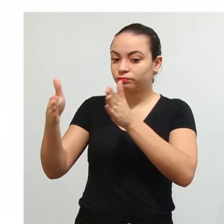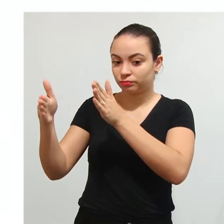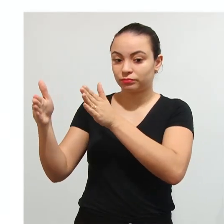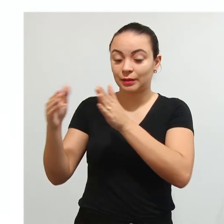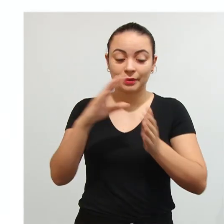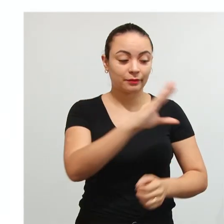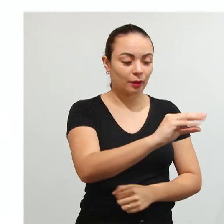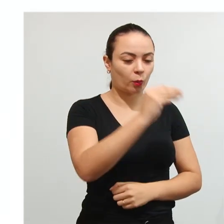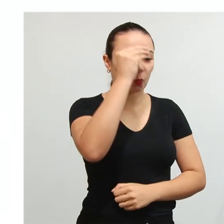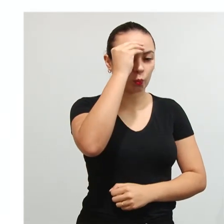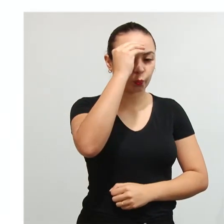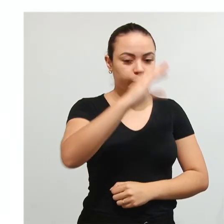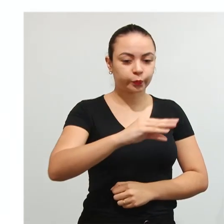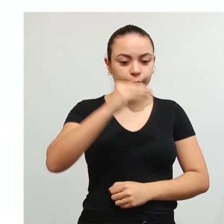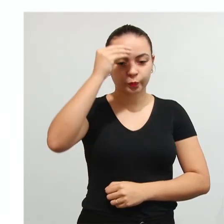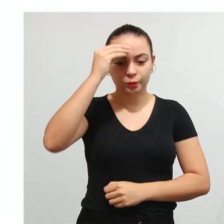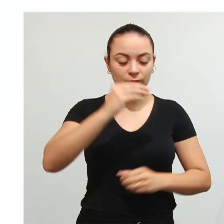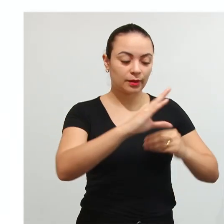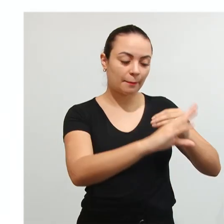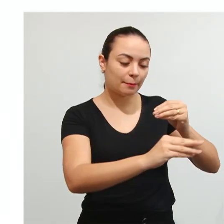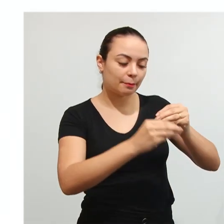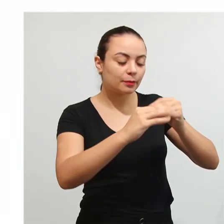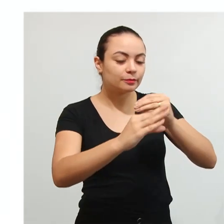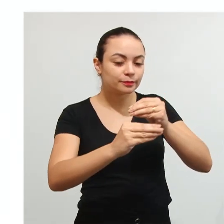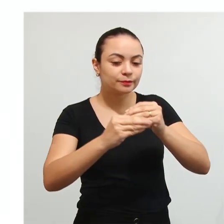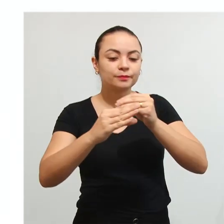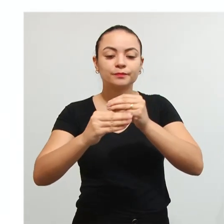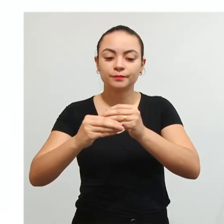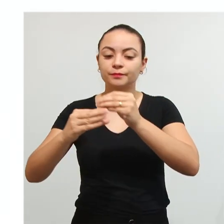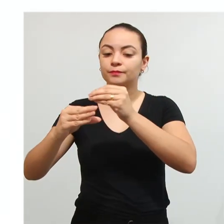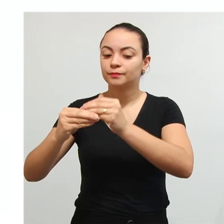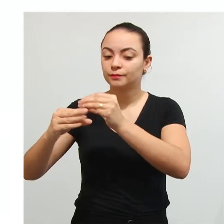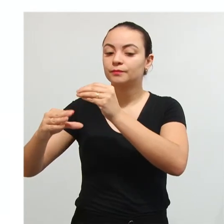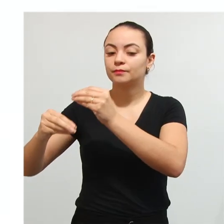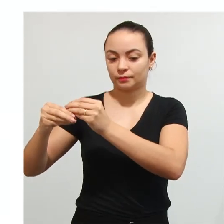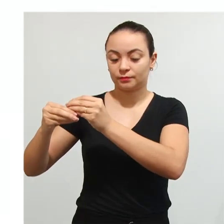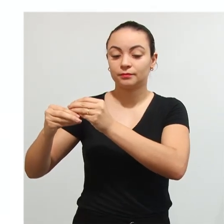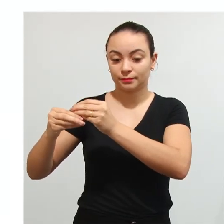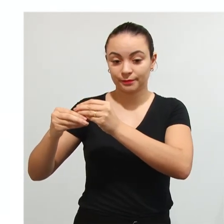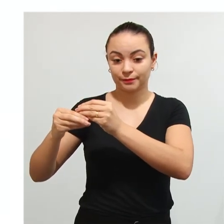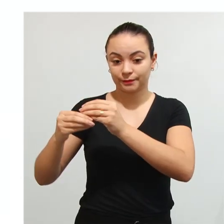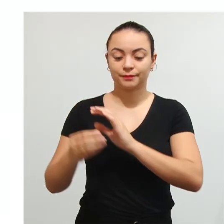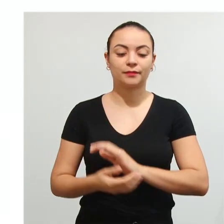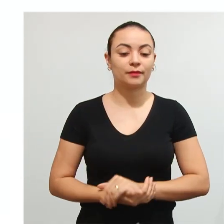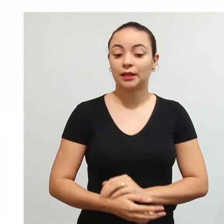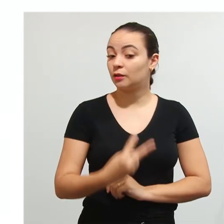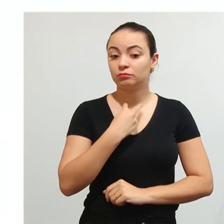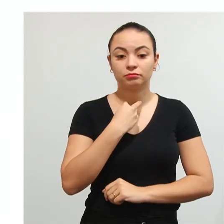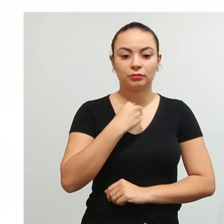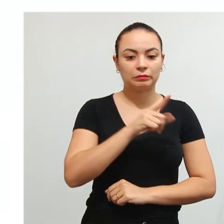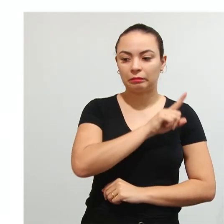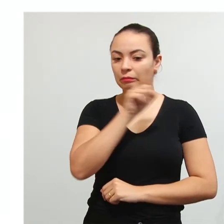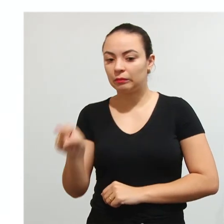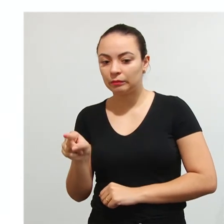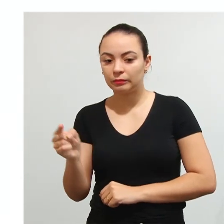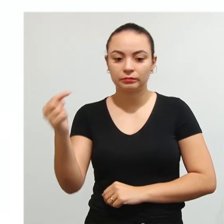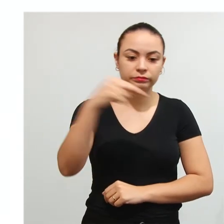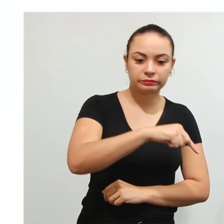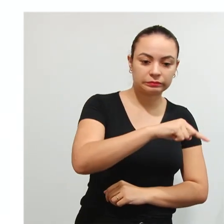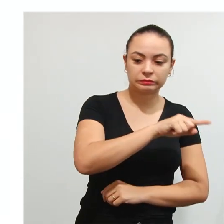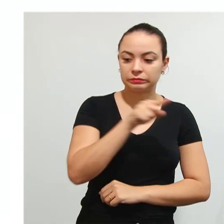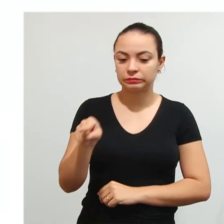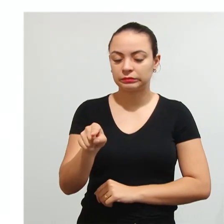próximo conteúdo ele se baseia no conteúdo anterior. Então, eu preciso ter essa base anterior para depois seguir na aula seguinte,